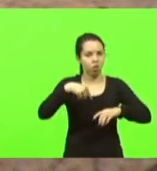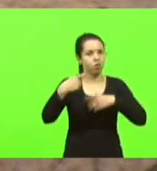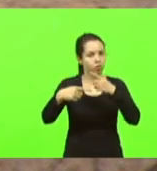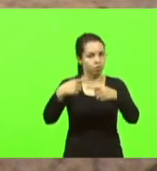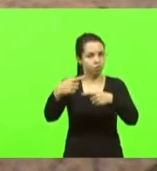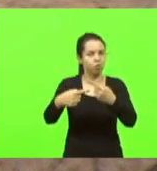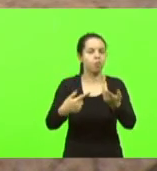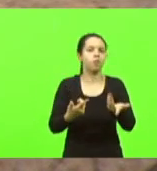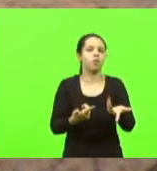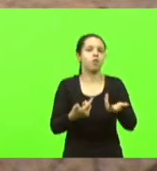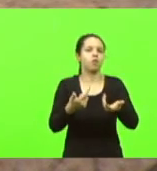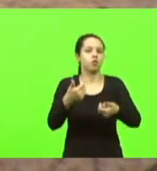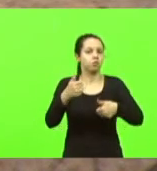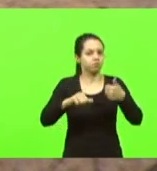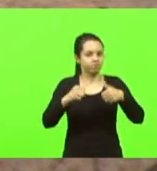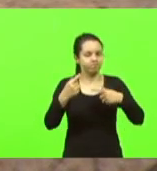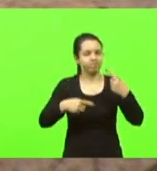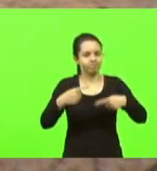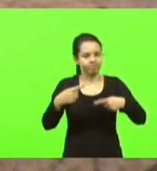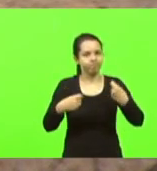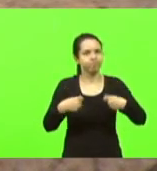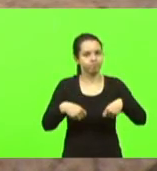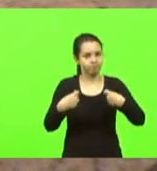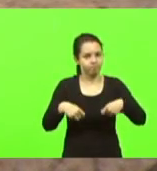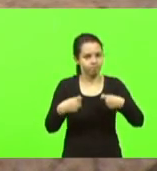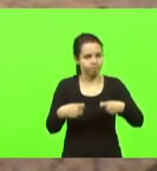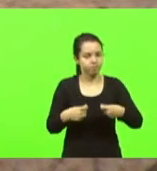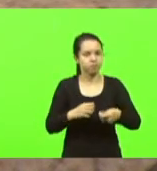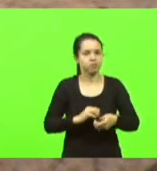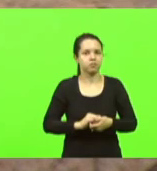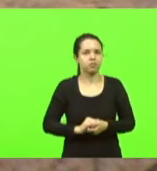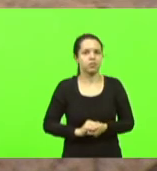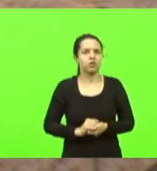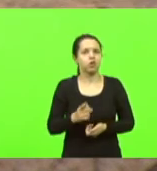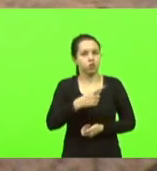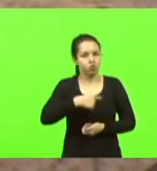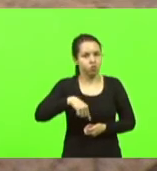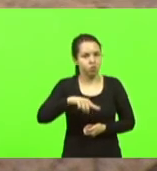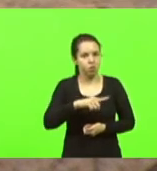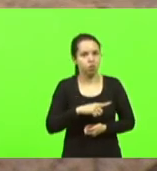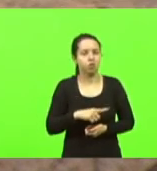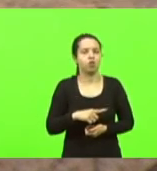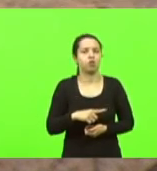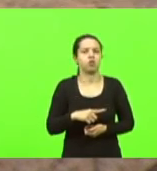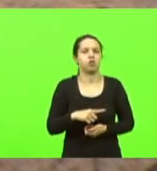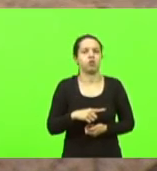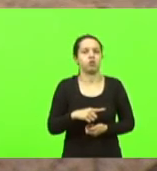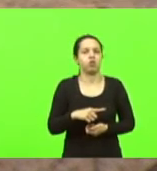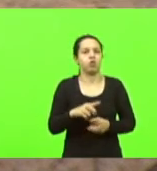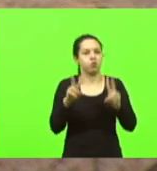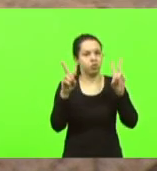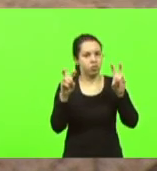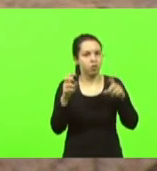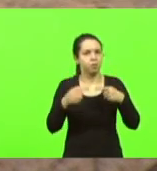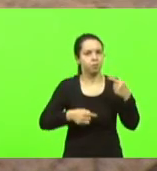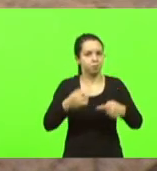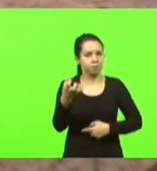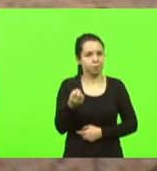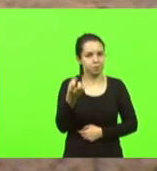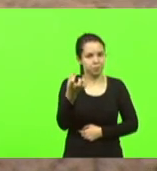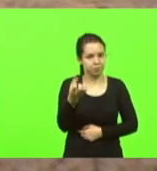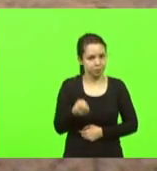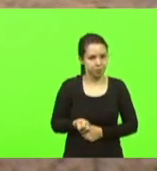é nós trouxemos a questão da pensão por morte em exercício do serviço para todos os